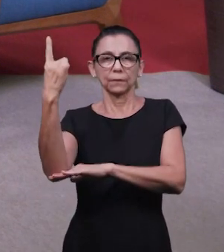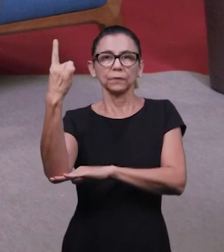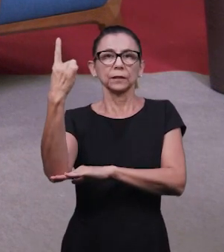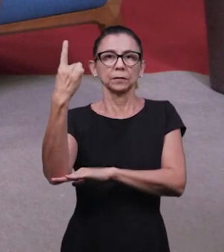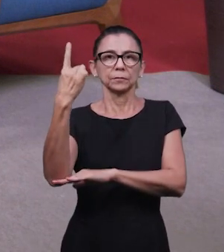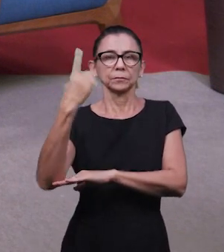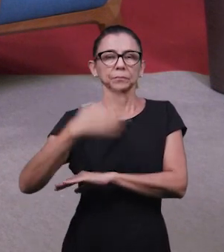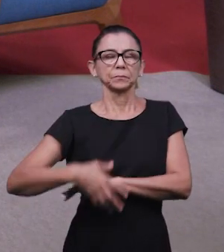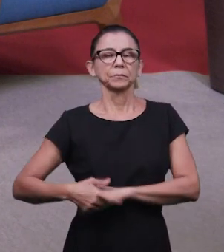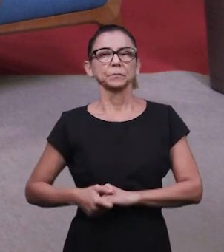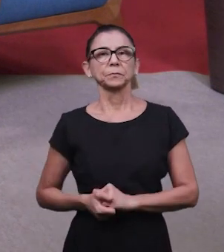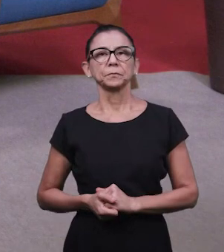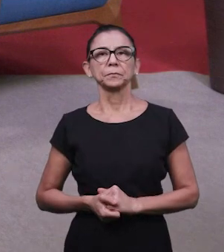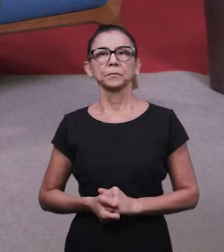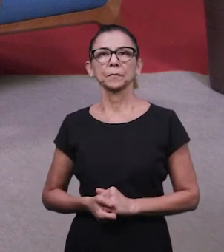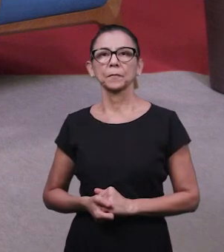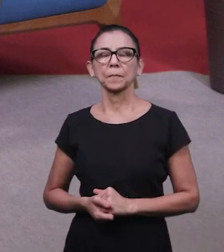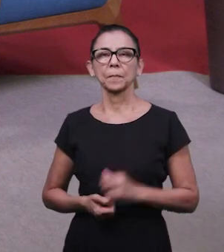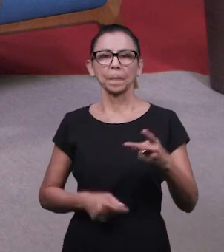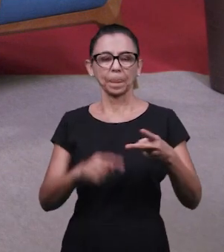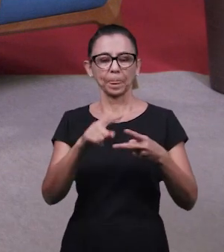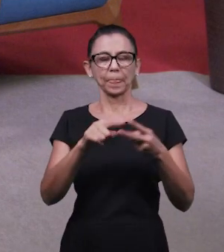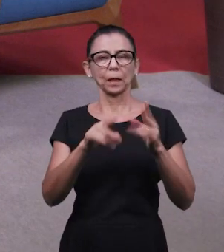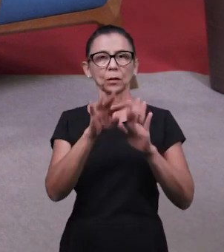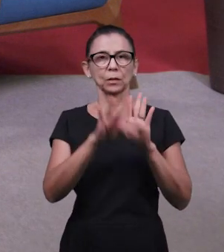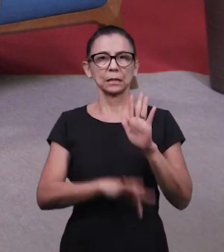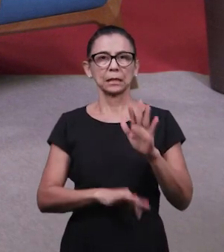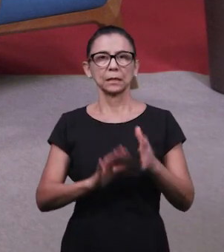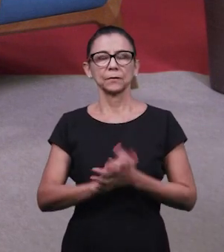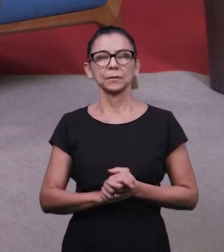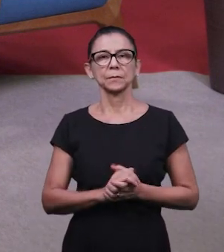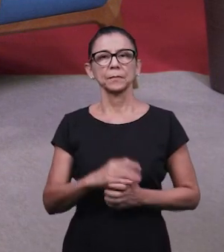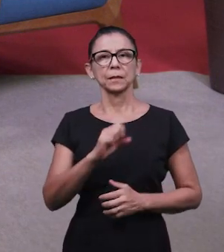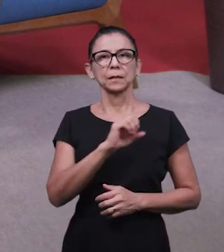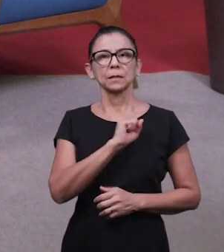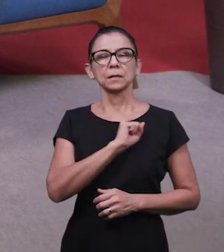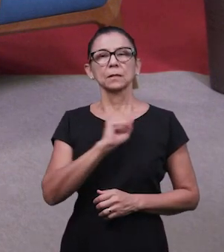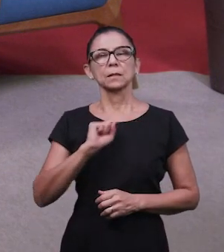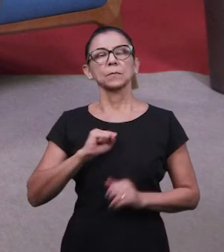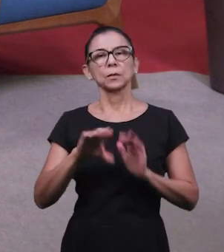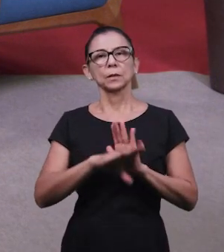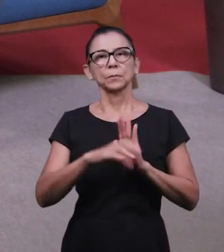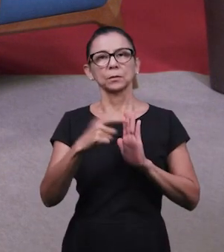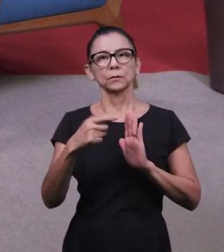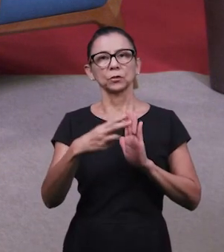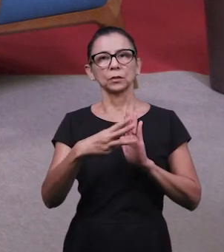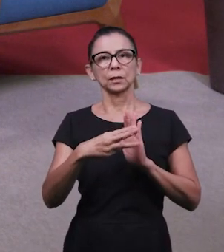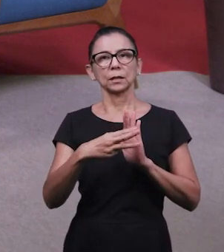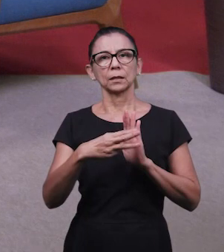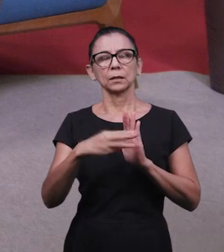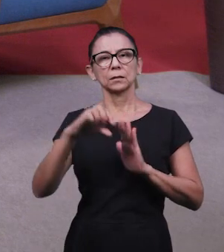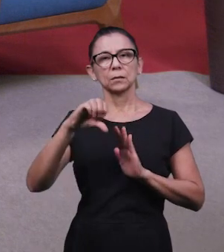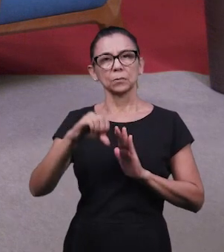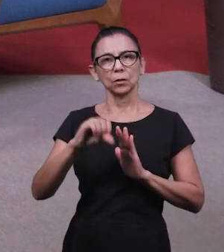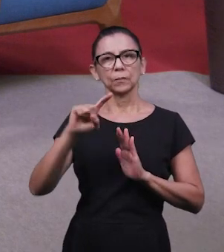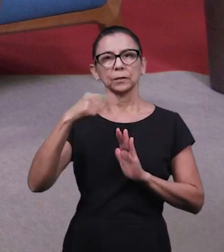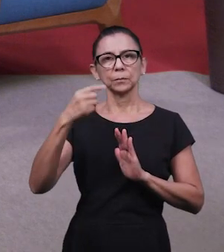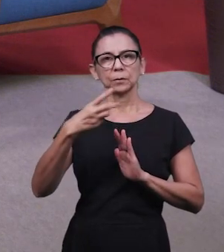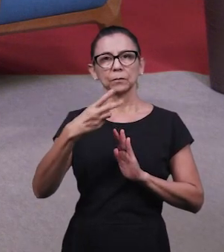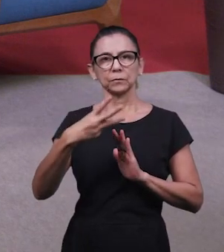diz no segundo livro do profeta Samuel, né, sobretudo no capítulo 23, ela destaca os valentes de Davi, né?